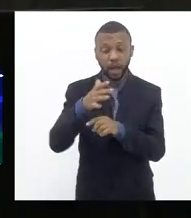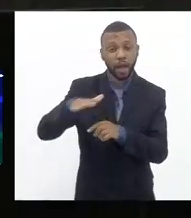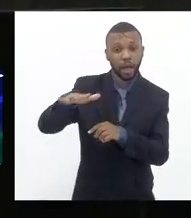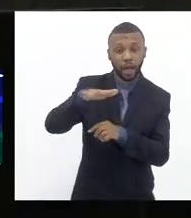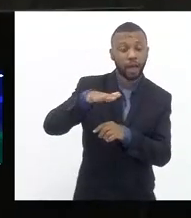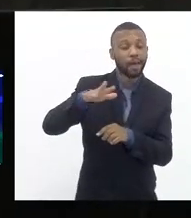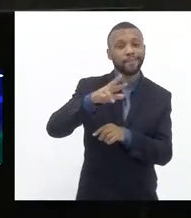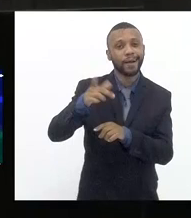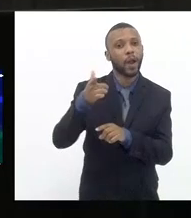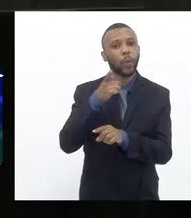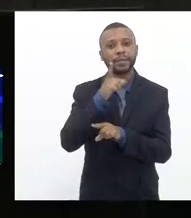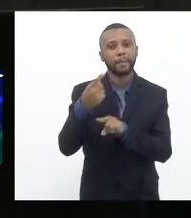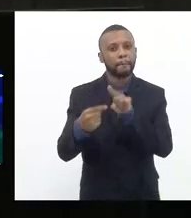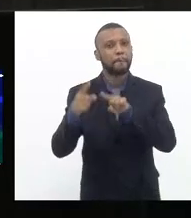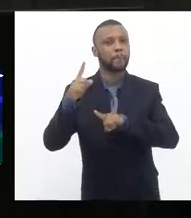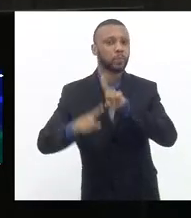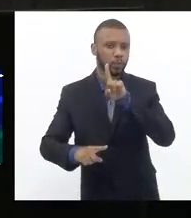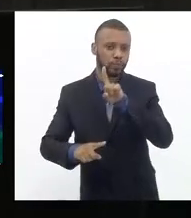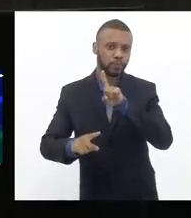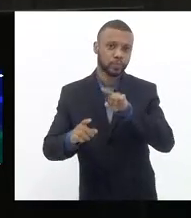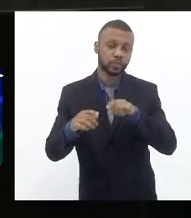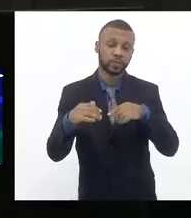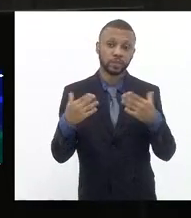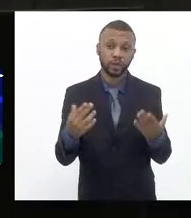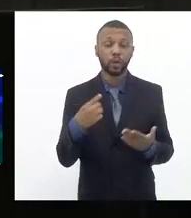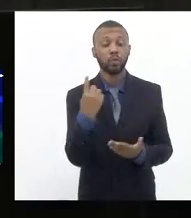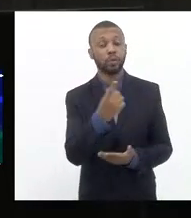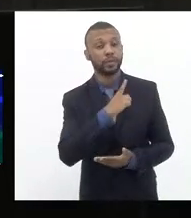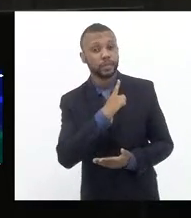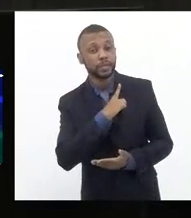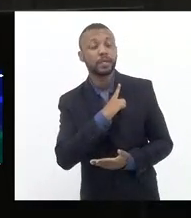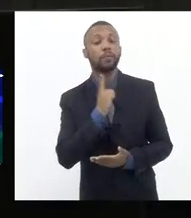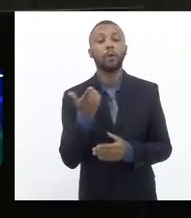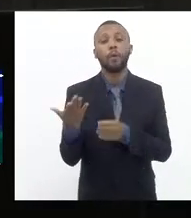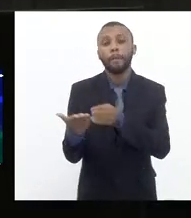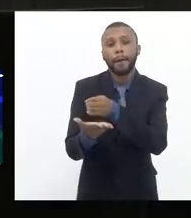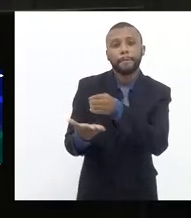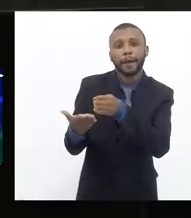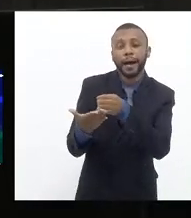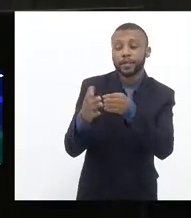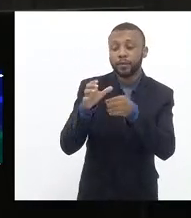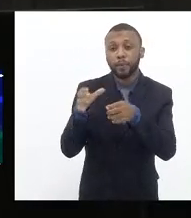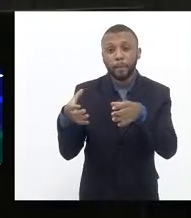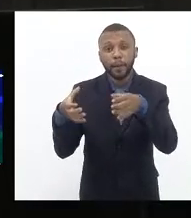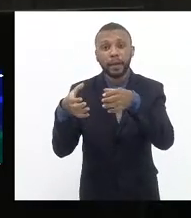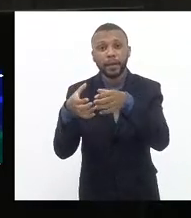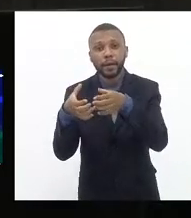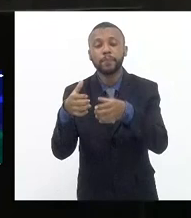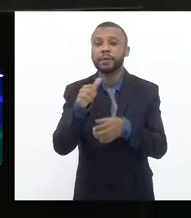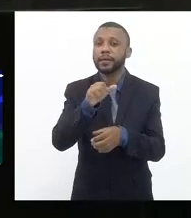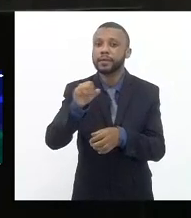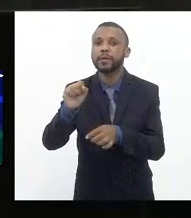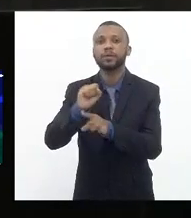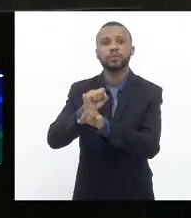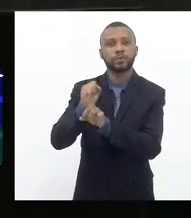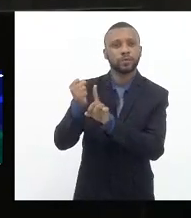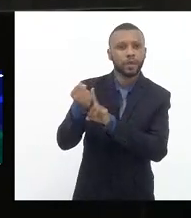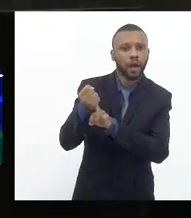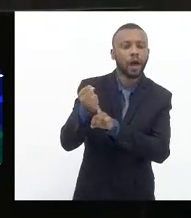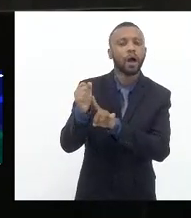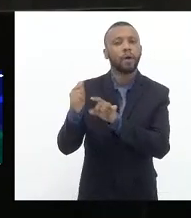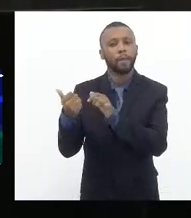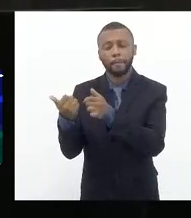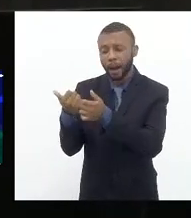tínhamos um fundamento, nós tínhamos uma equipe de assistentes sociais. Então,